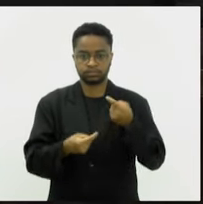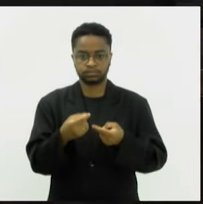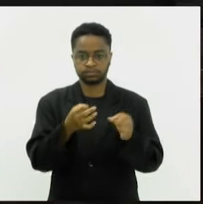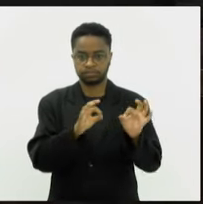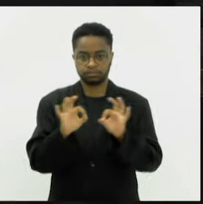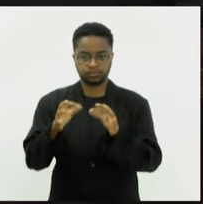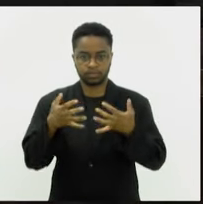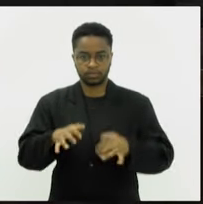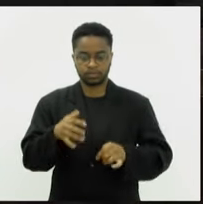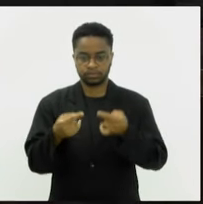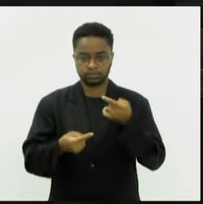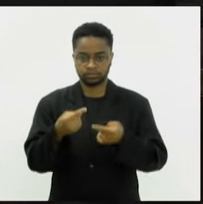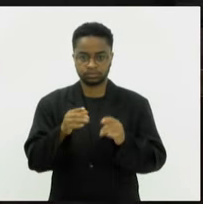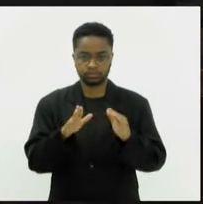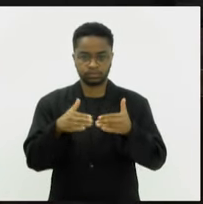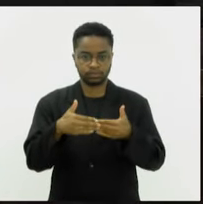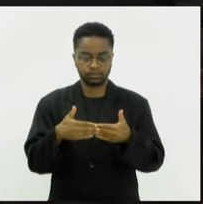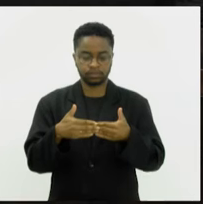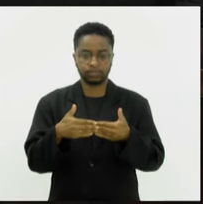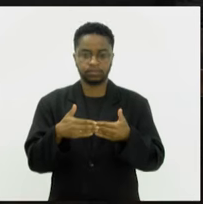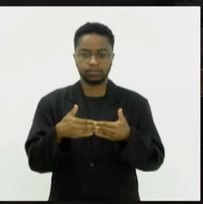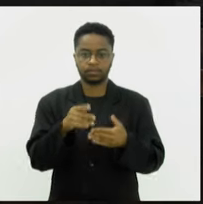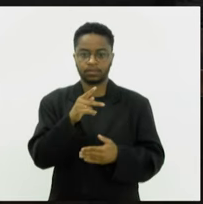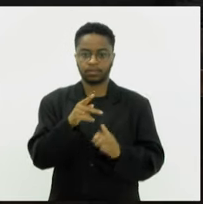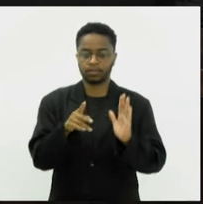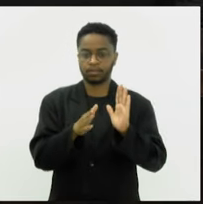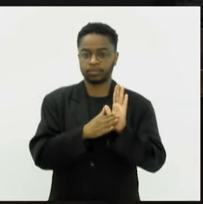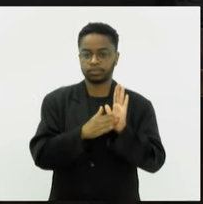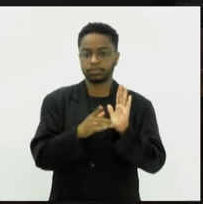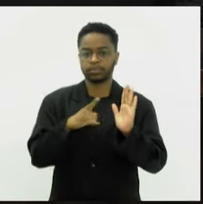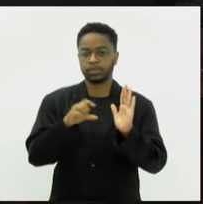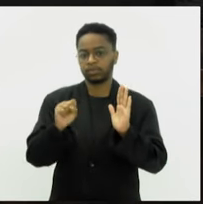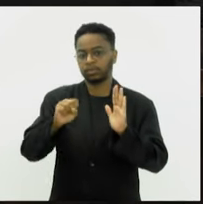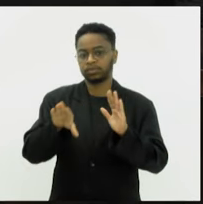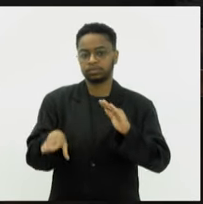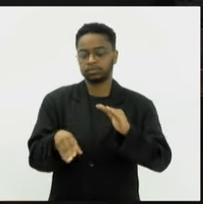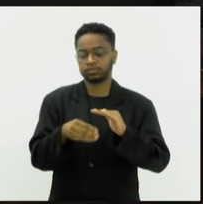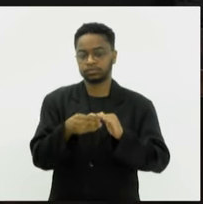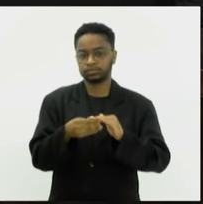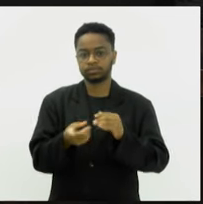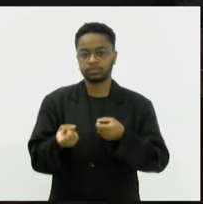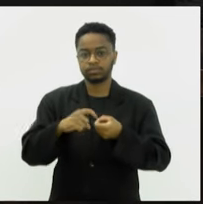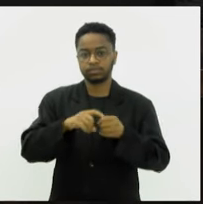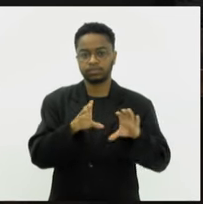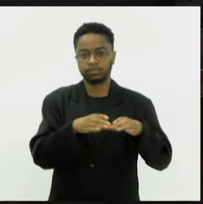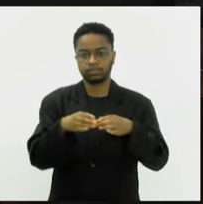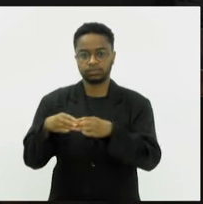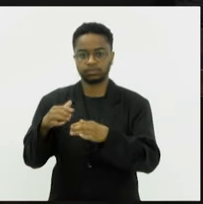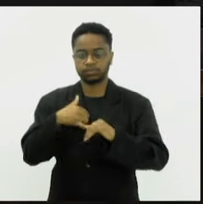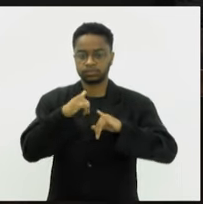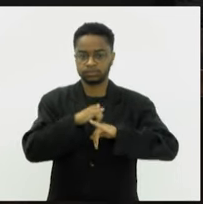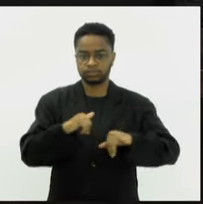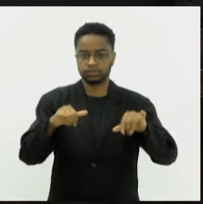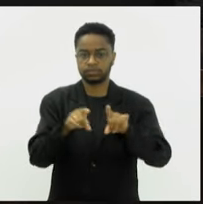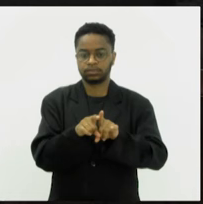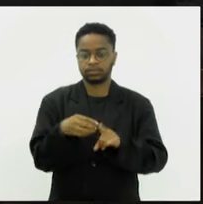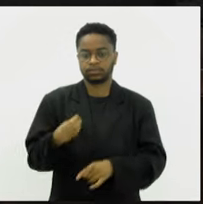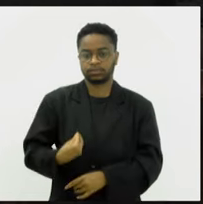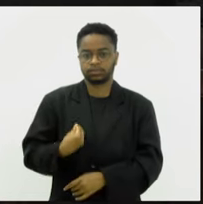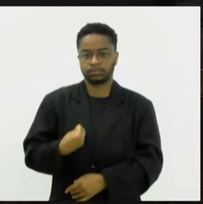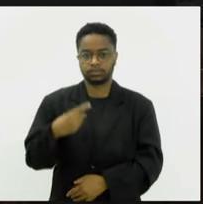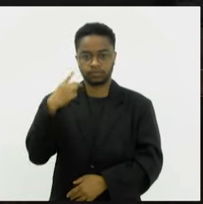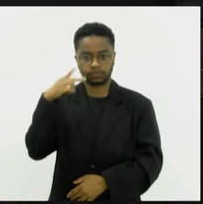queira discutir, encerrada a discussão, a presente proposta recebeu 8 emendas e retorna às comissões. Gostaria de anunciar a presença